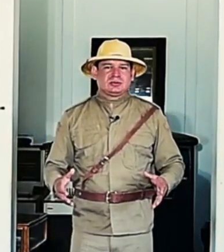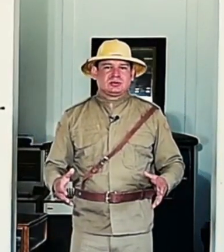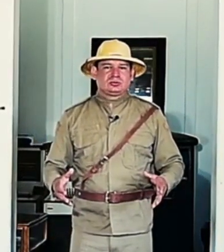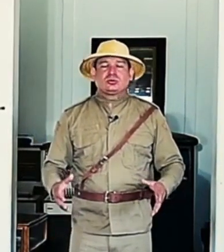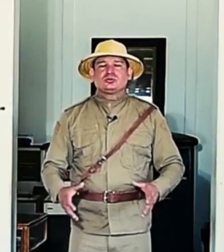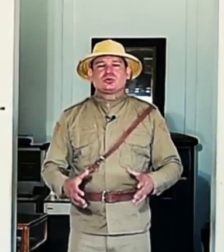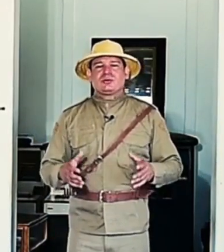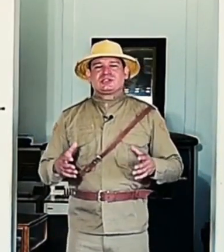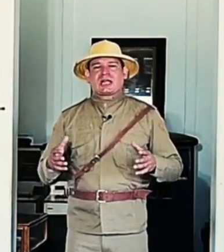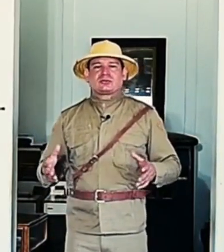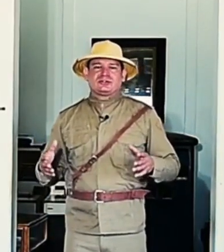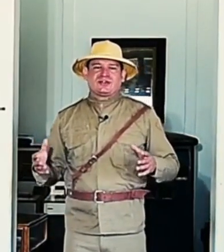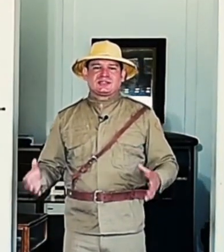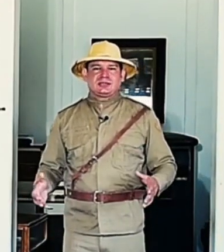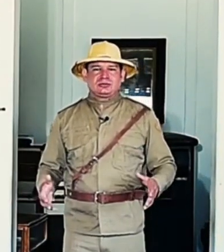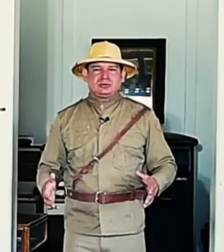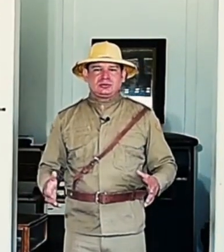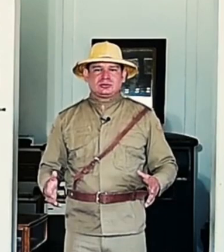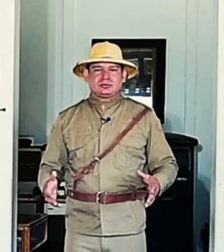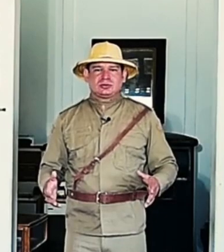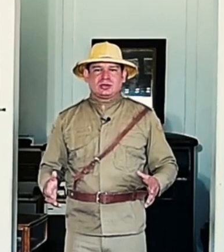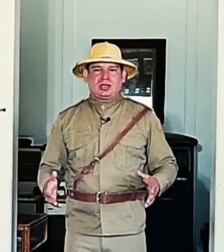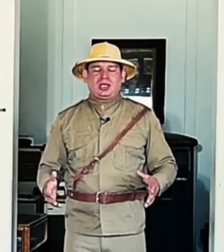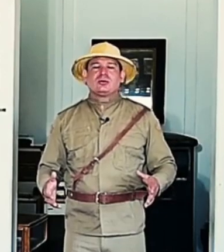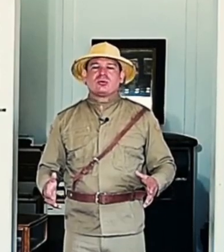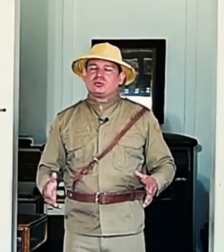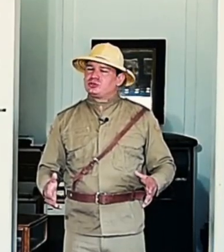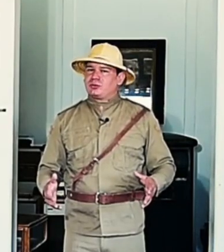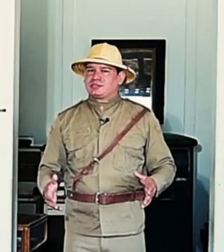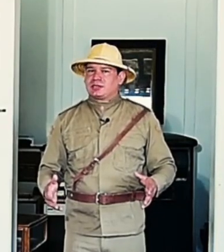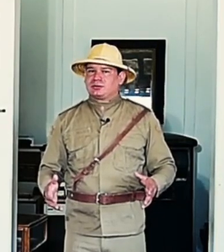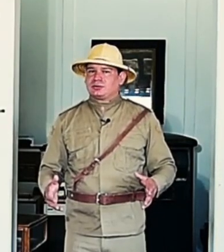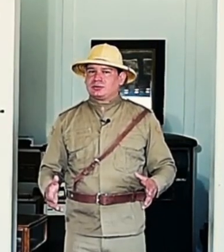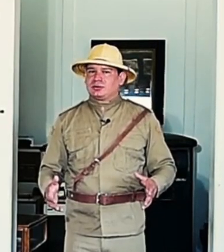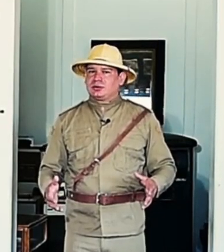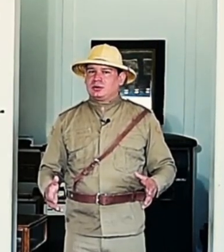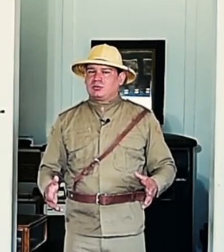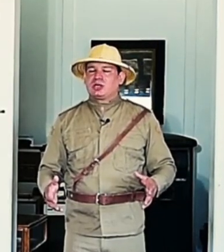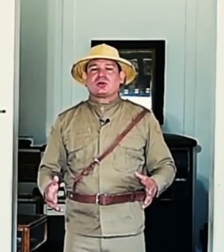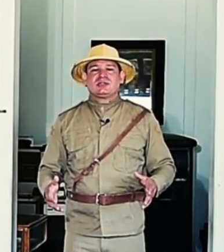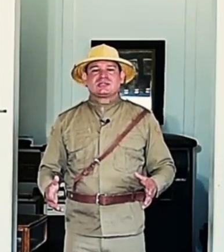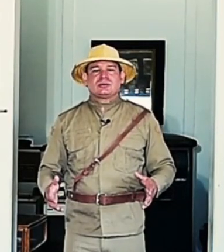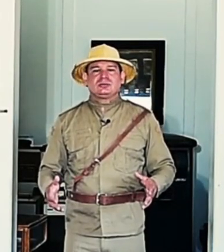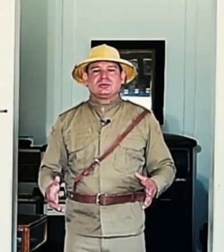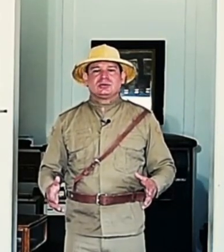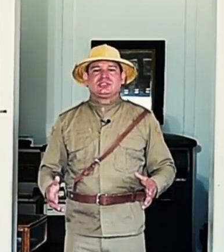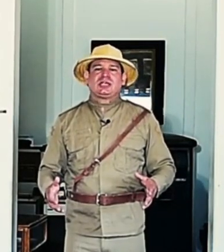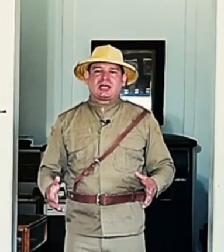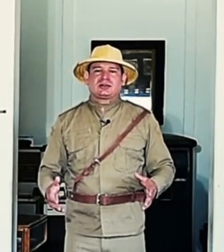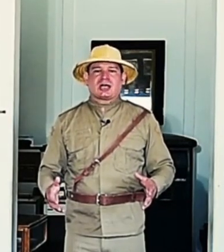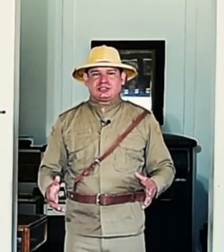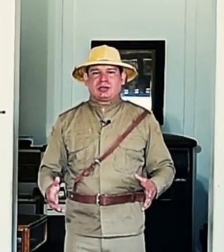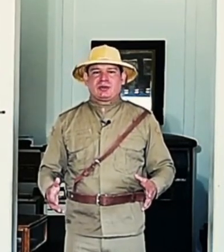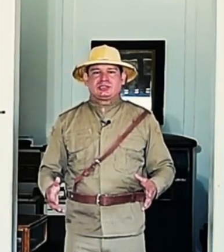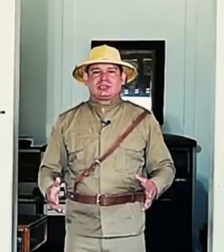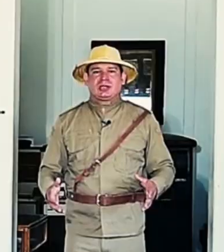Rio Machado. E essa nova exploração vai atrair migrantes de toda parte do